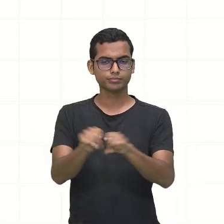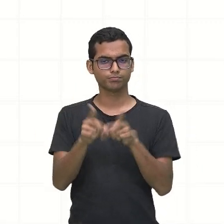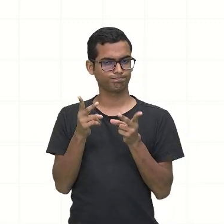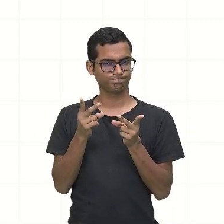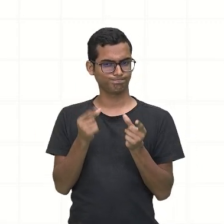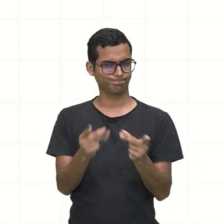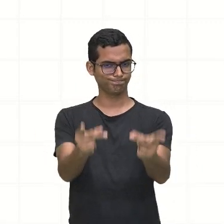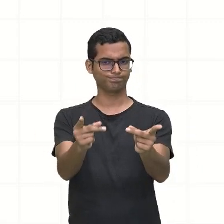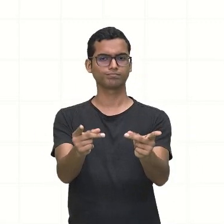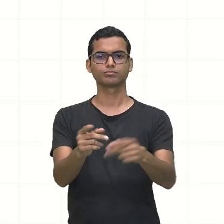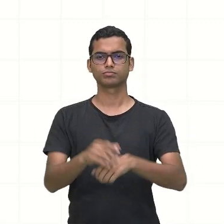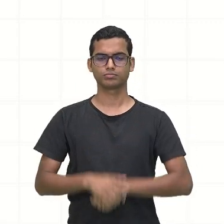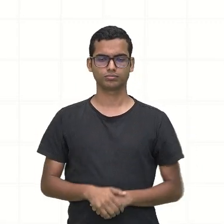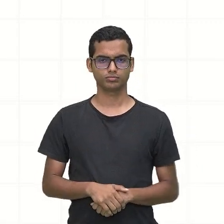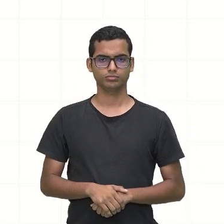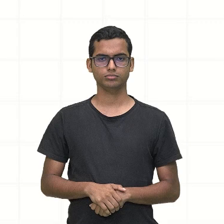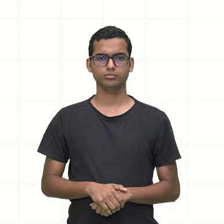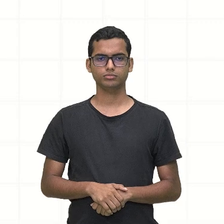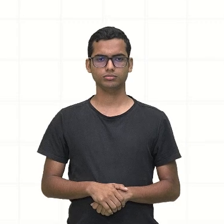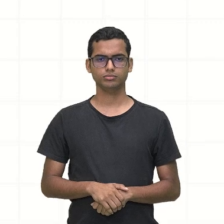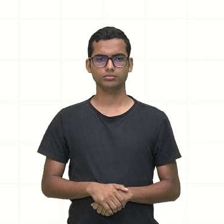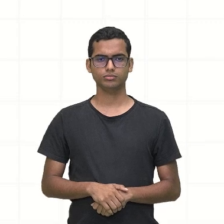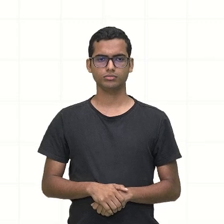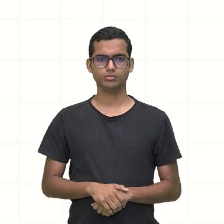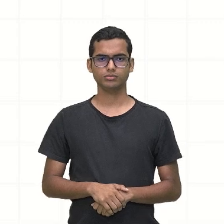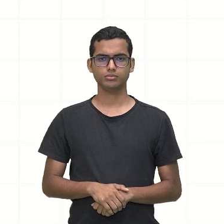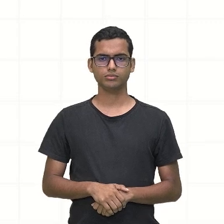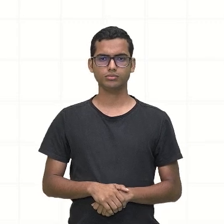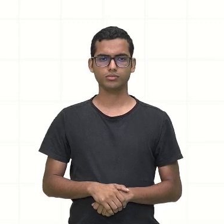infinita, olha só, que se estende